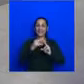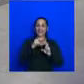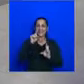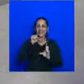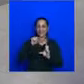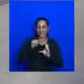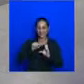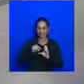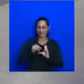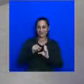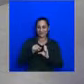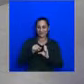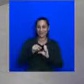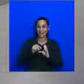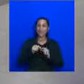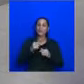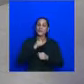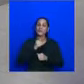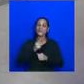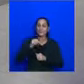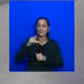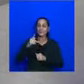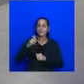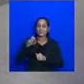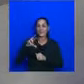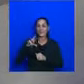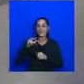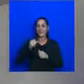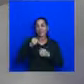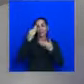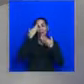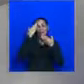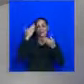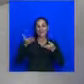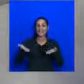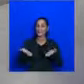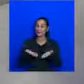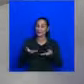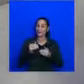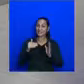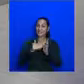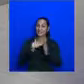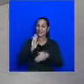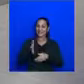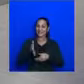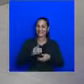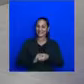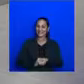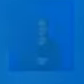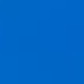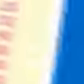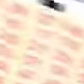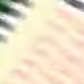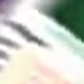da Caixa e também da Rede TV com a apresentação de Pereira Júnior. Muito obrigada por hoje e até mais.